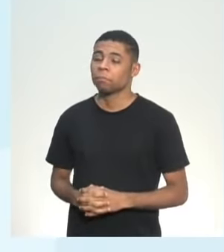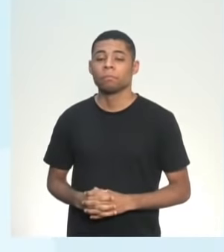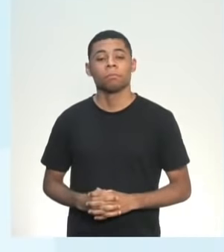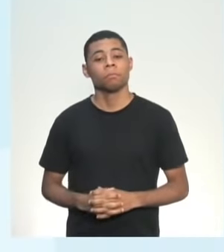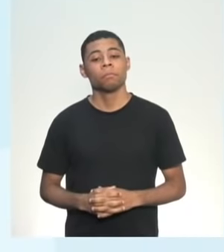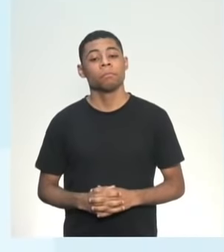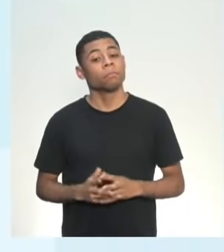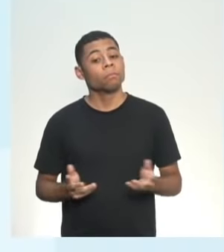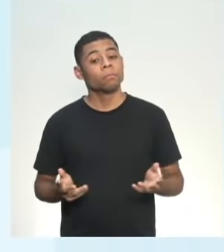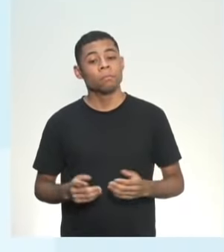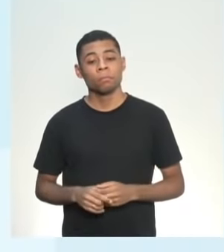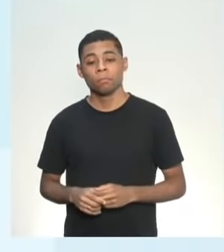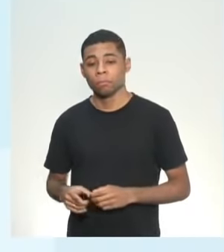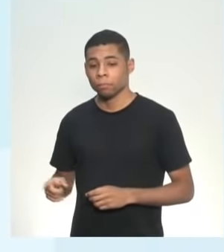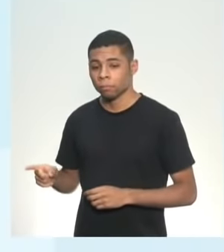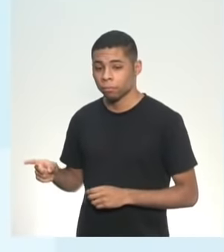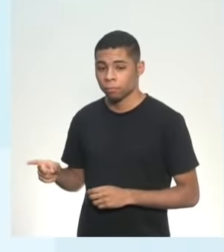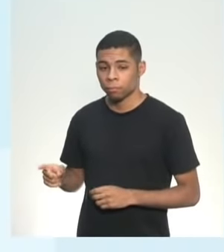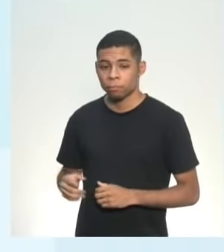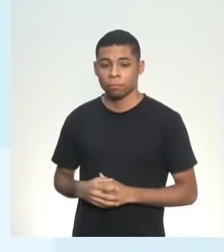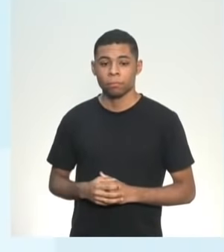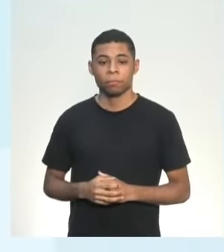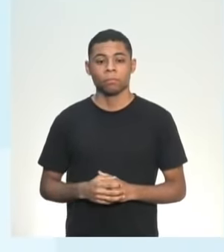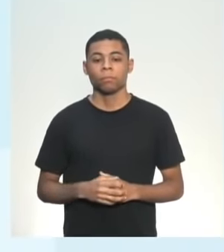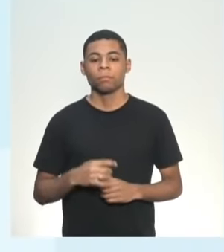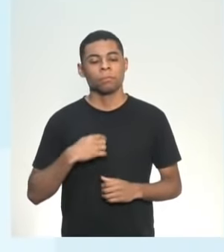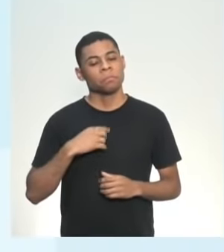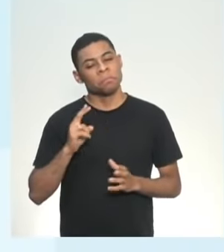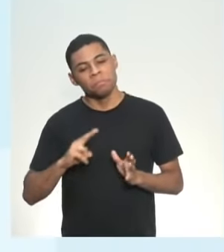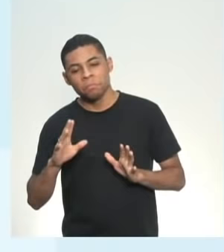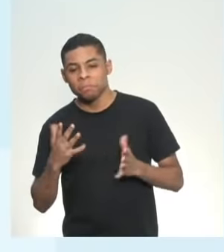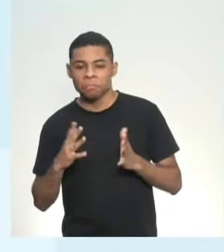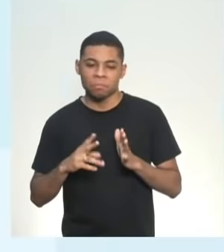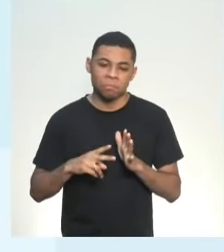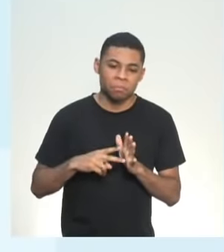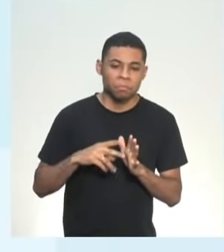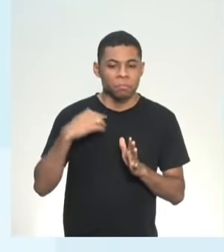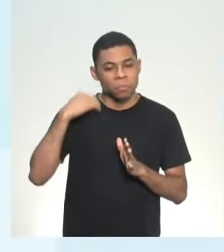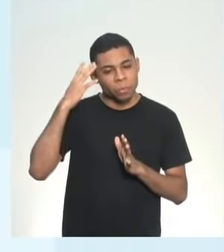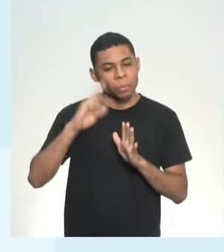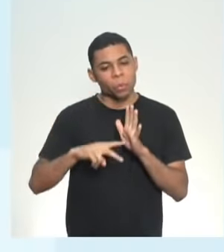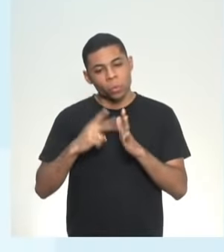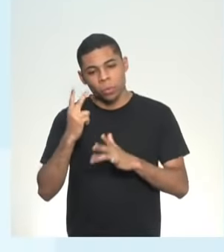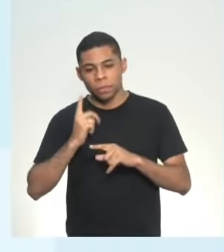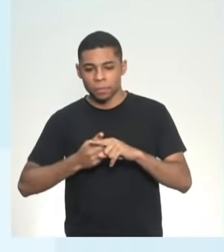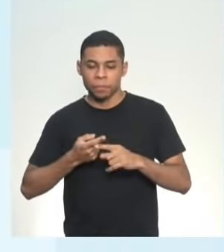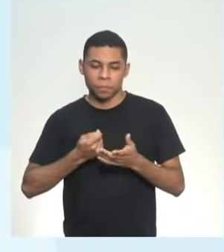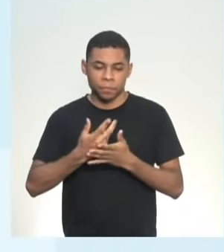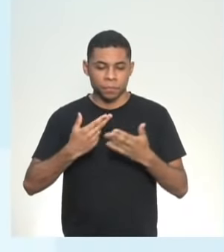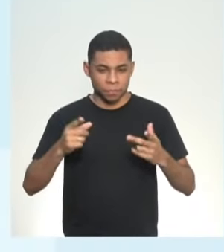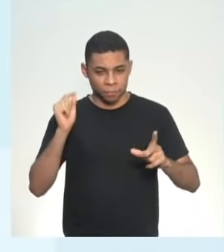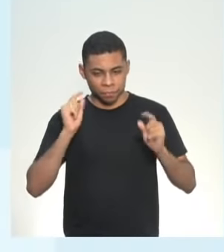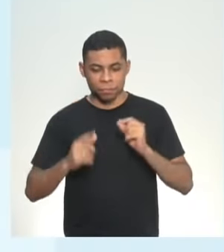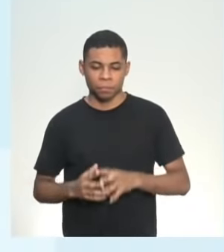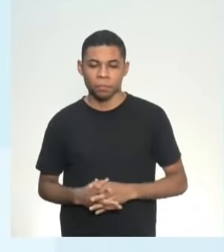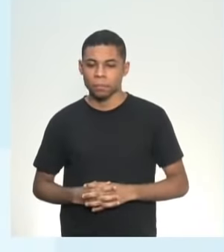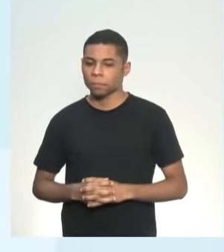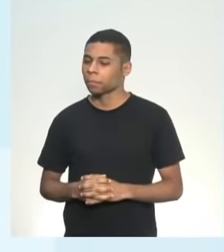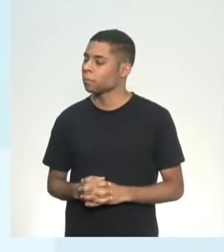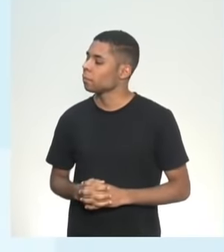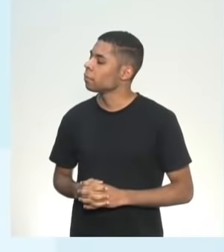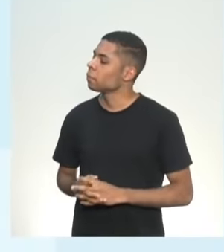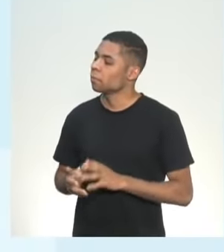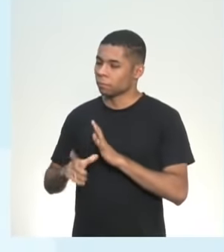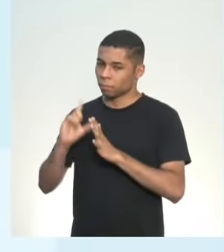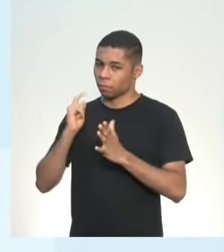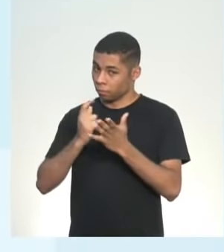penso muito e a outra que até mencionaram para gente ó aí eu Jules sentiu is before Being sent então eu geralmente